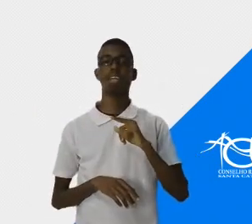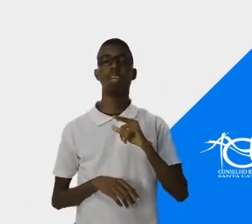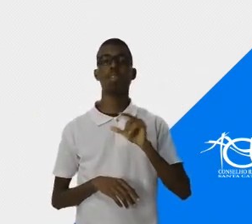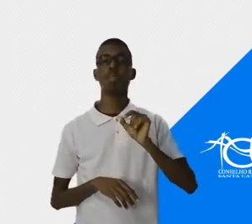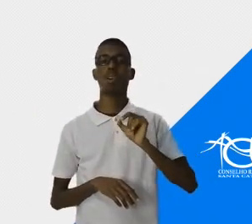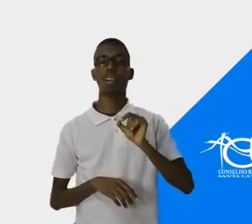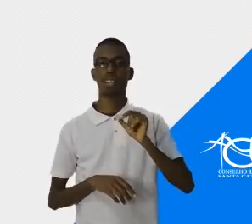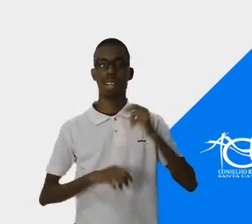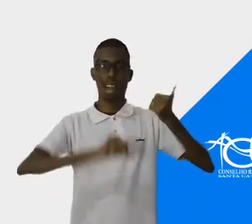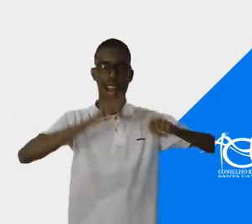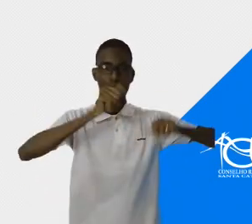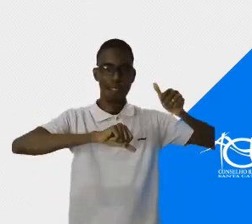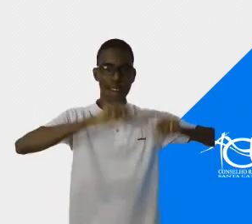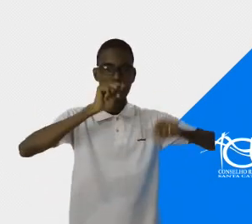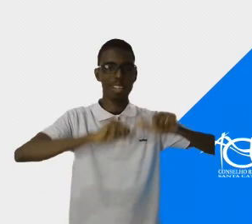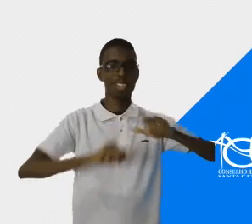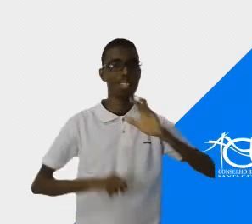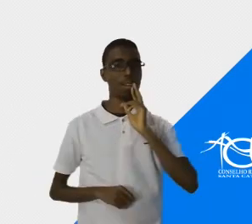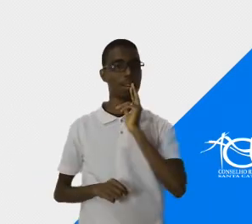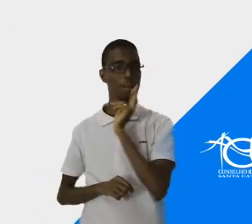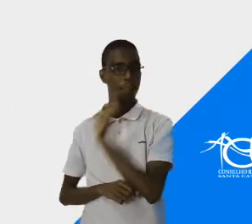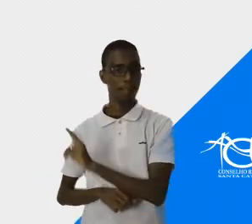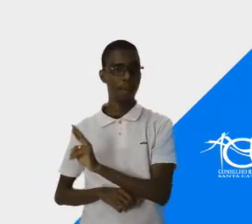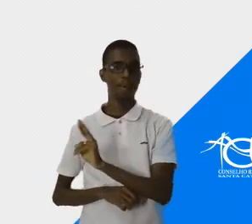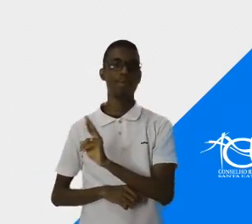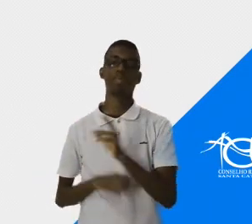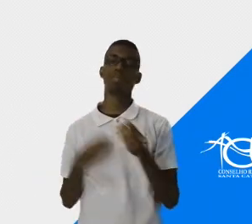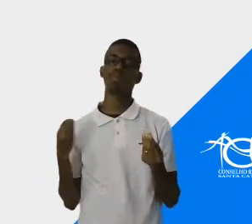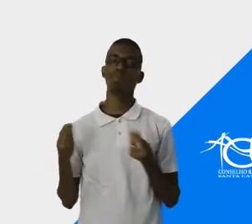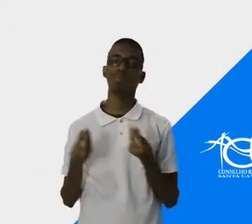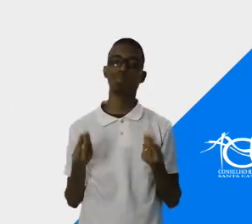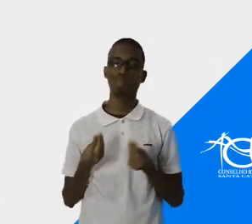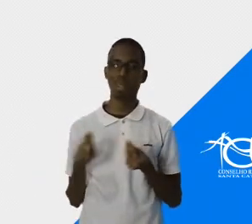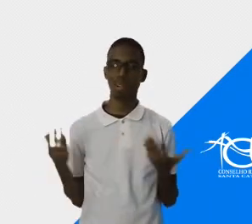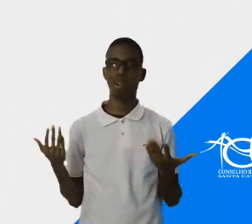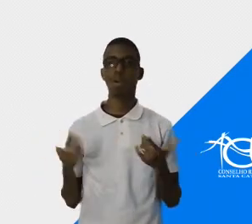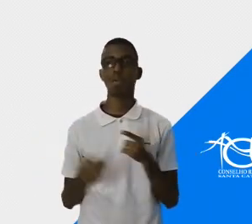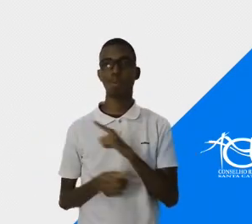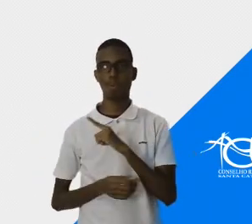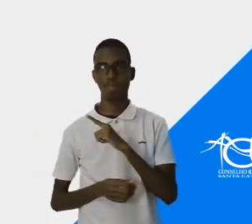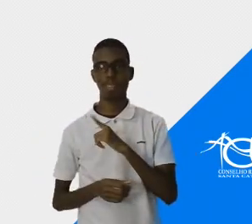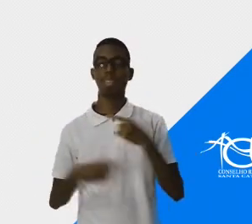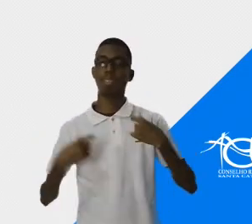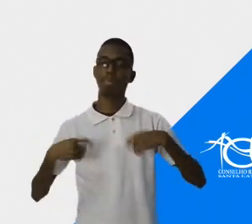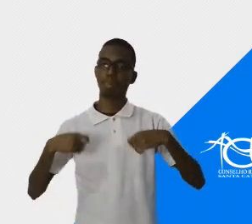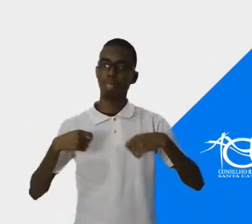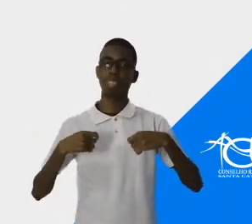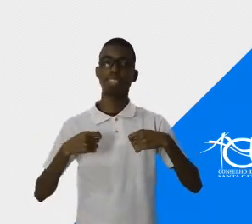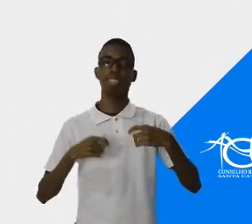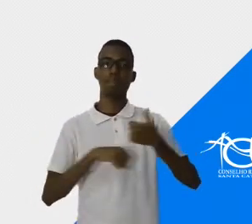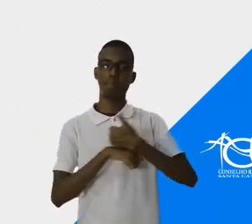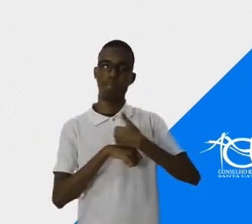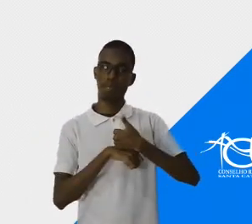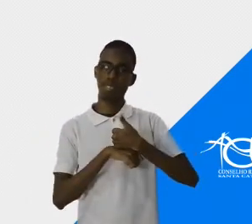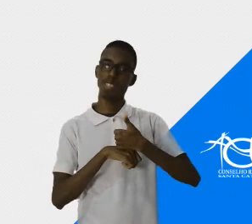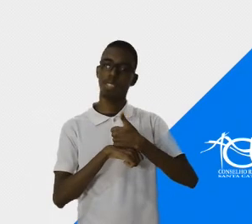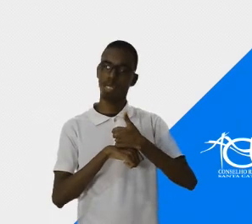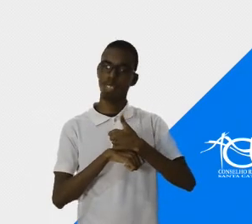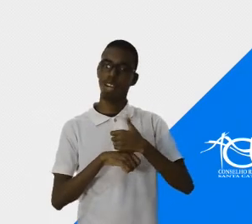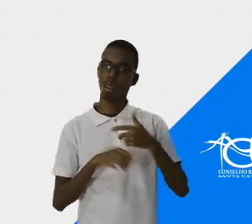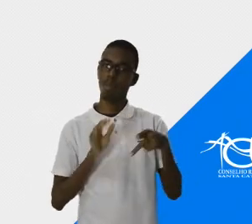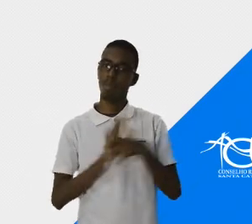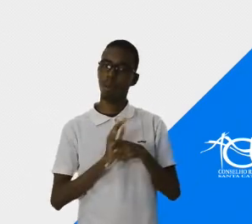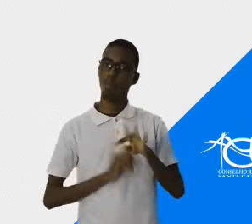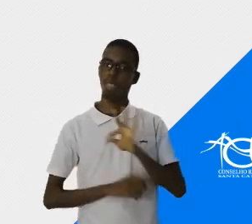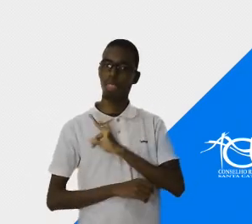da cognição do psicólogo frente ao avaliado, a gente chama isso de juízo crítico, juízo especializado, inclusive é um nome meio técnico, né? Indica que cabe